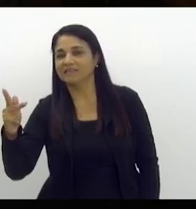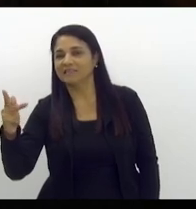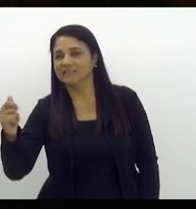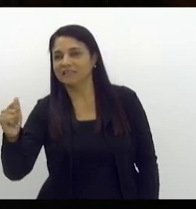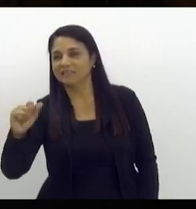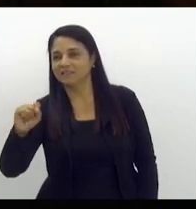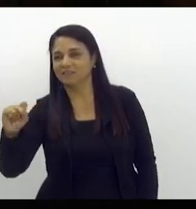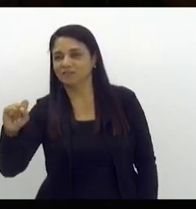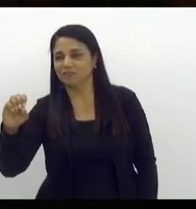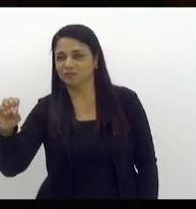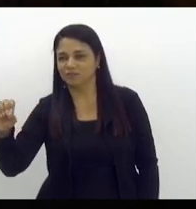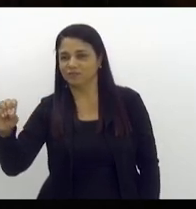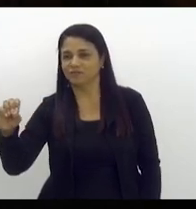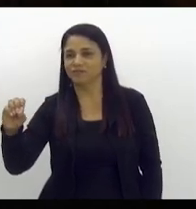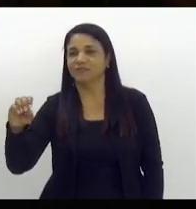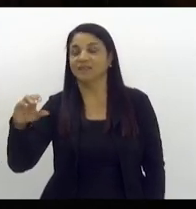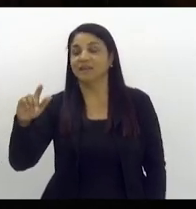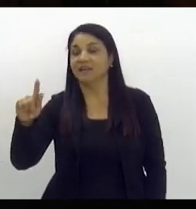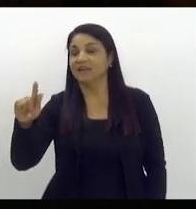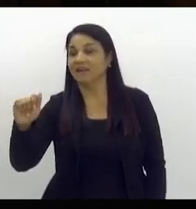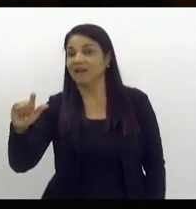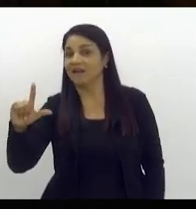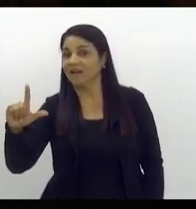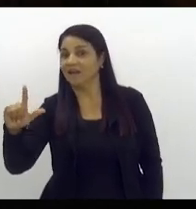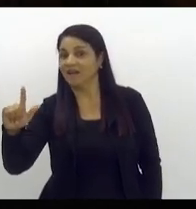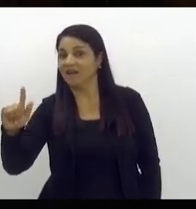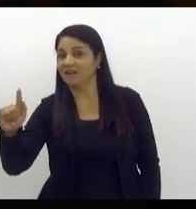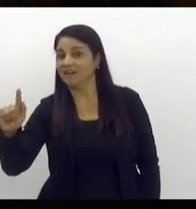hoje eu estou aqui para dar um alerta